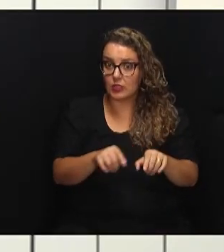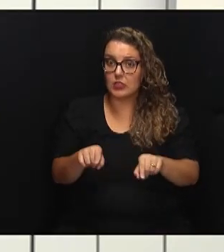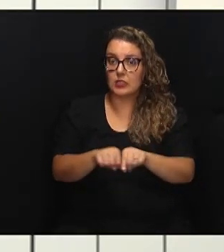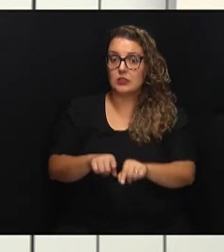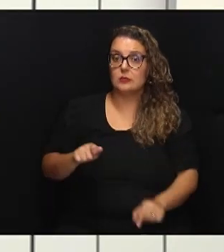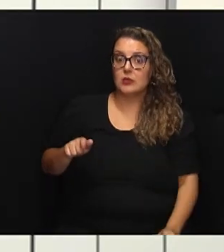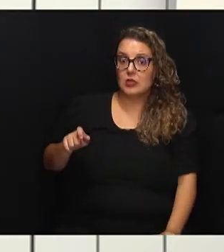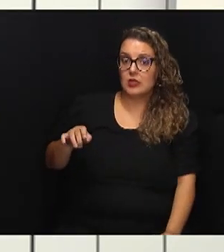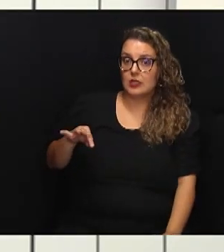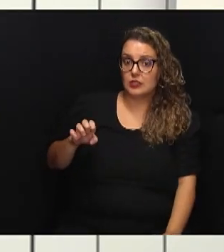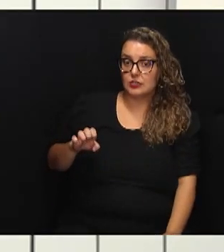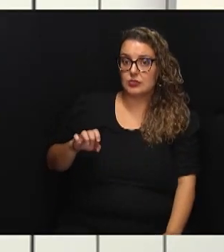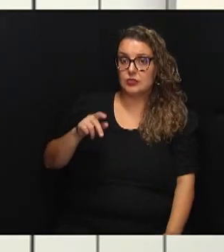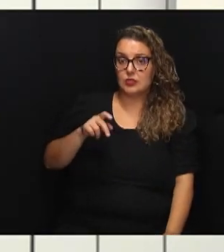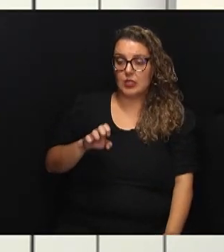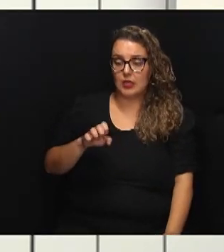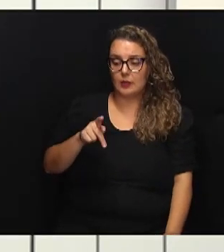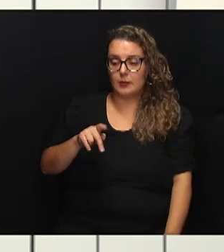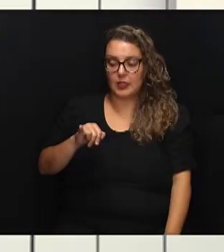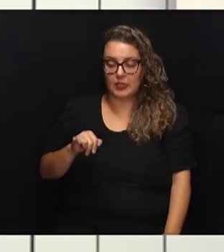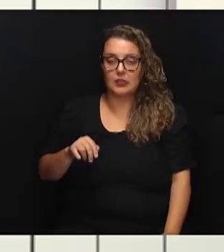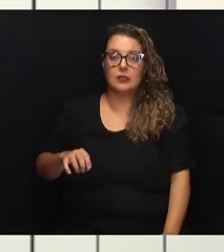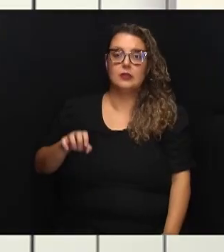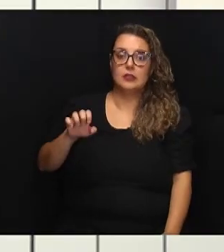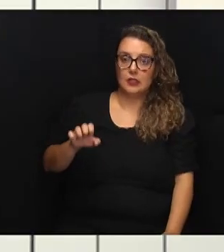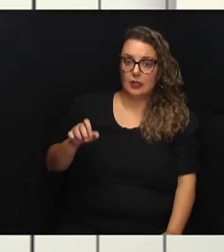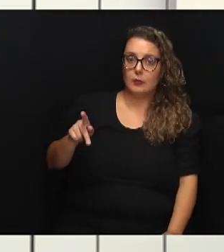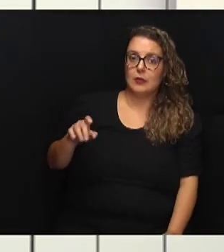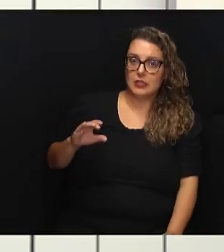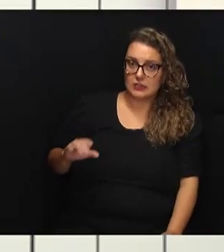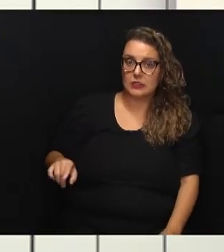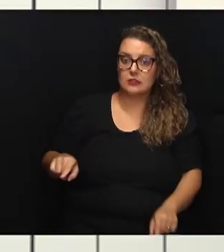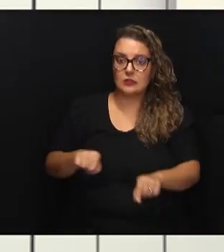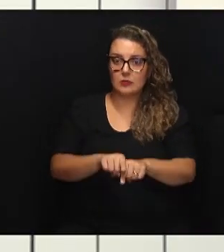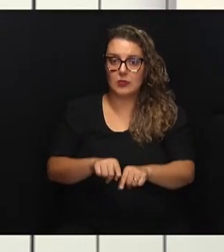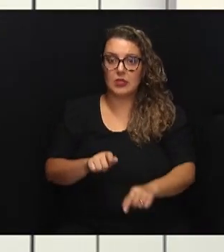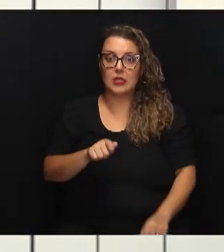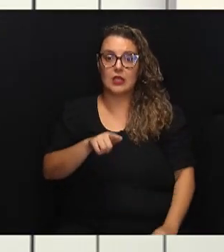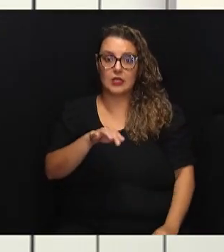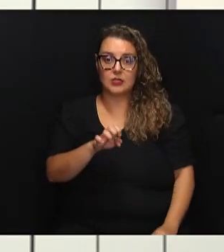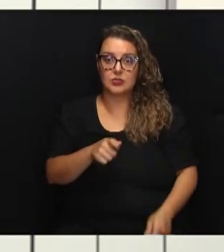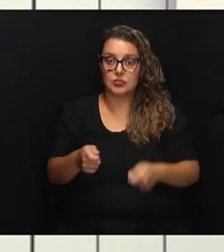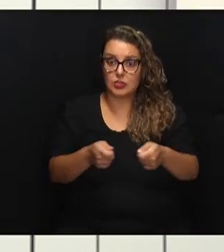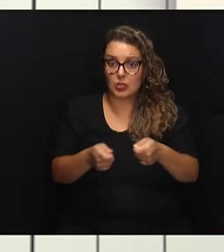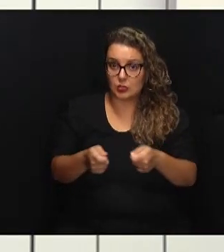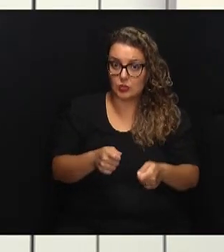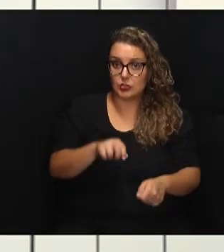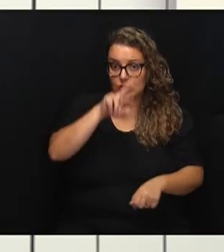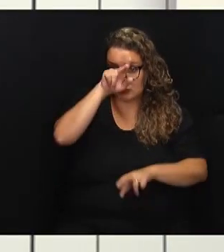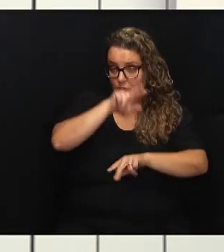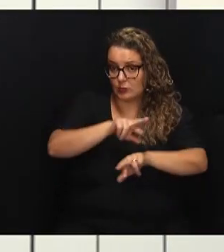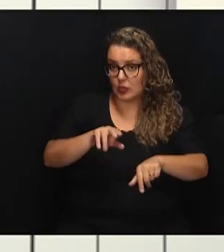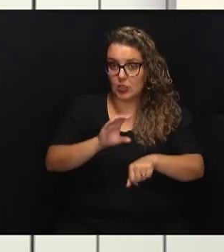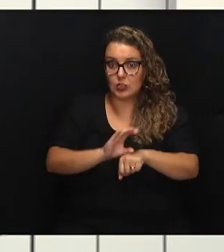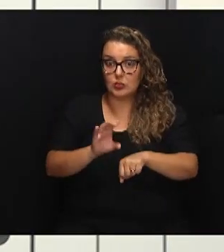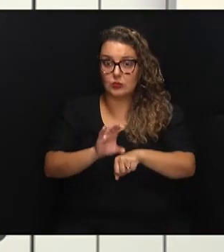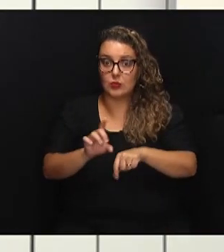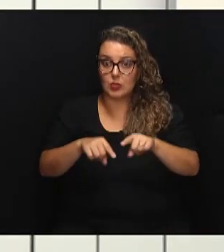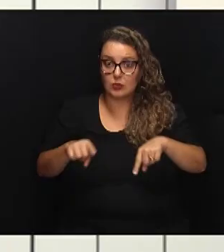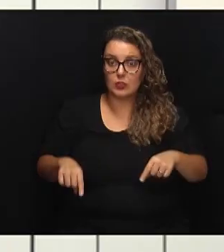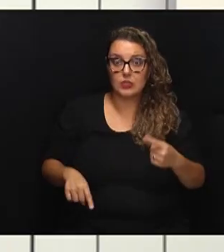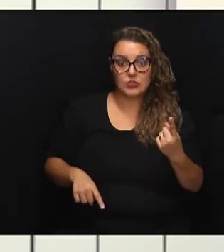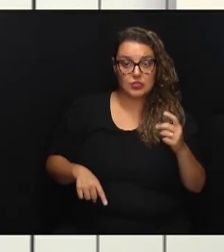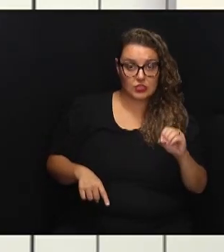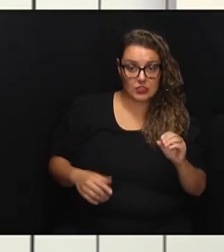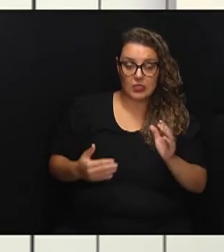de EPI e EPC, além de agente de controle de pragas. A duração dos cursos varia entre 10